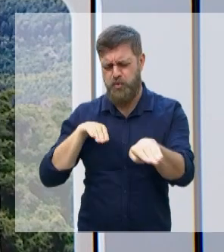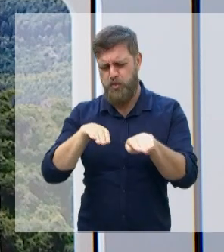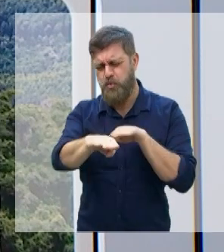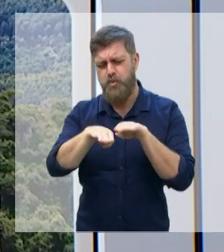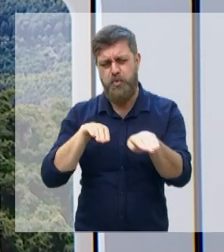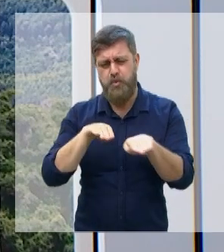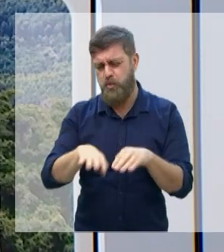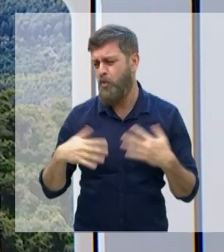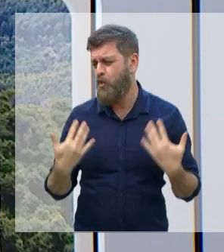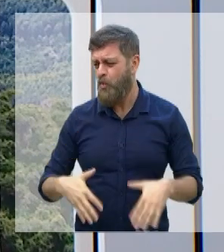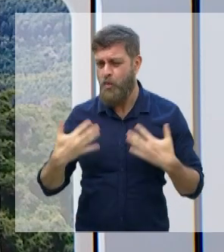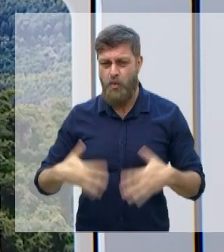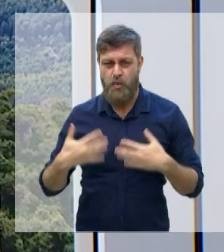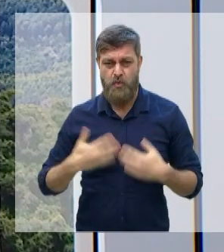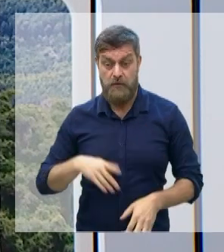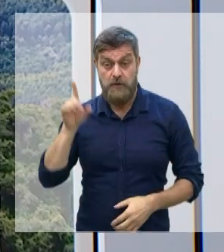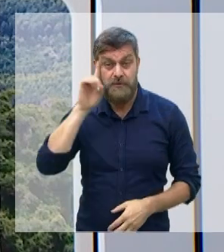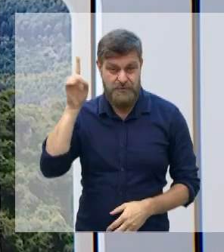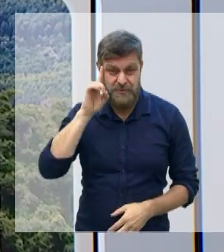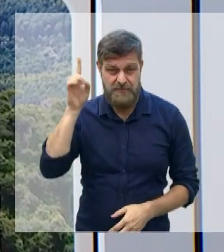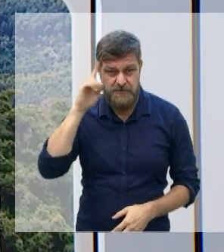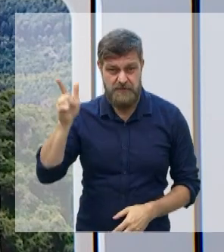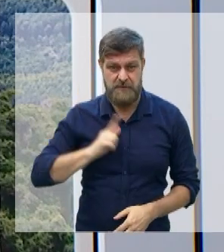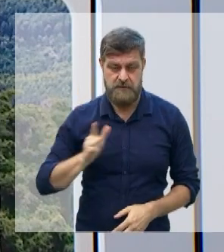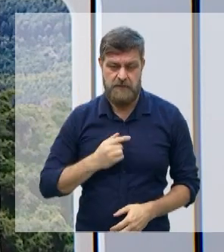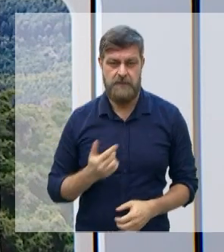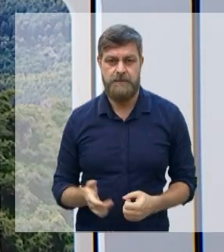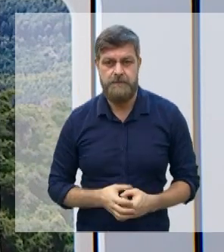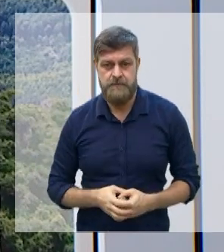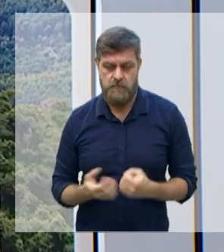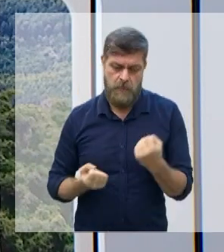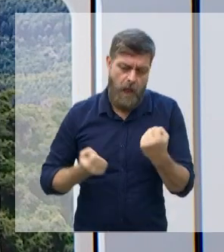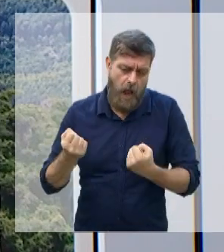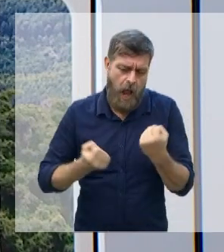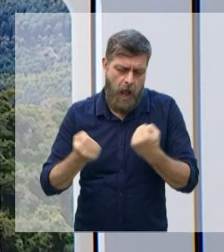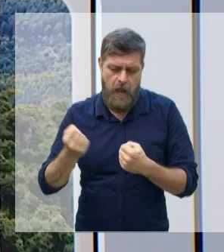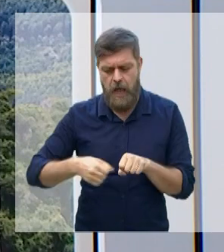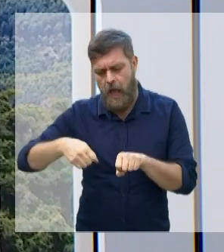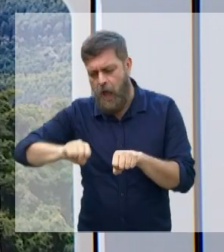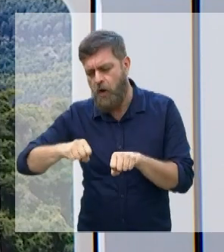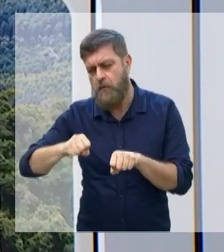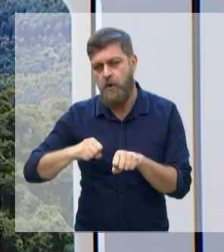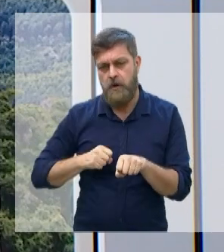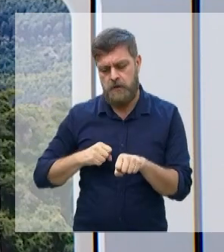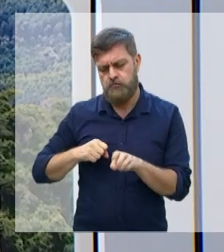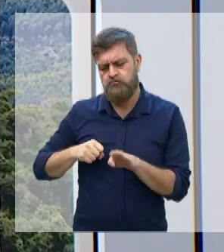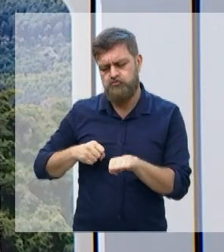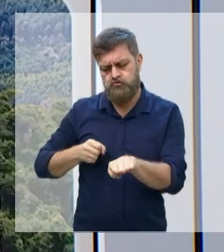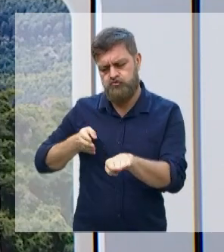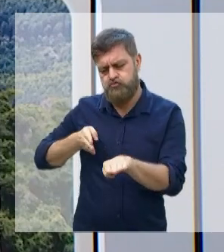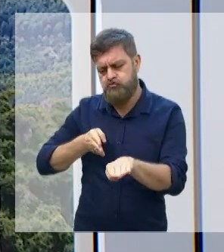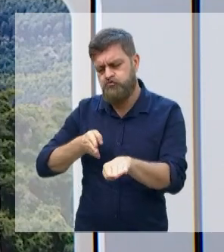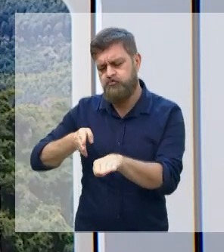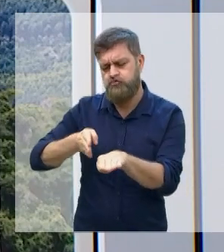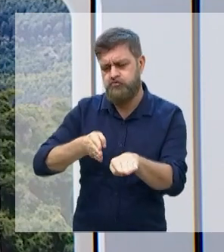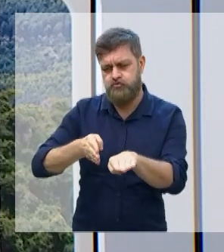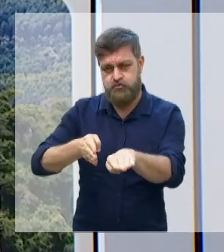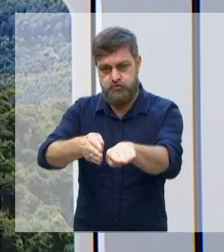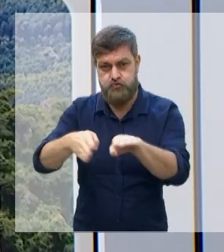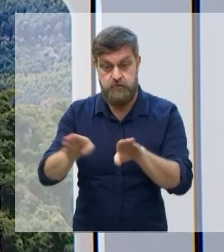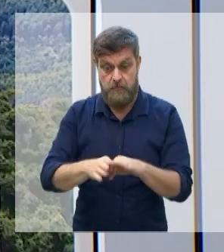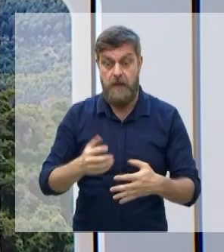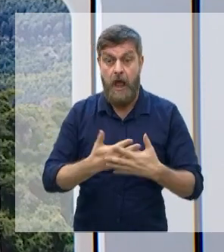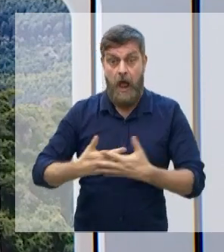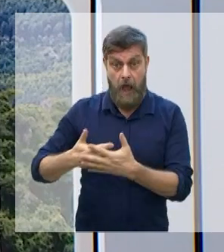passa por eles todos os dias tanto veículos leves como a gente ama automóveis motocicletas e até